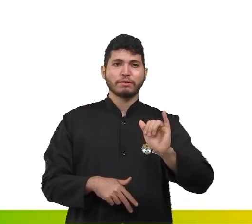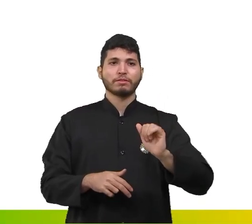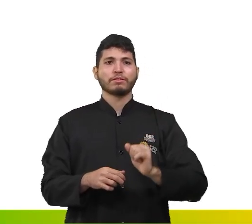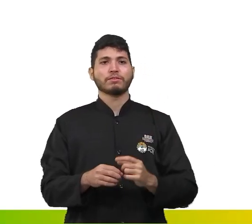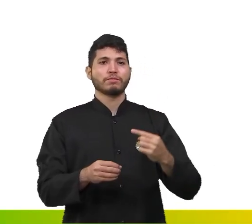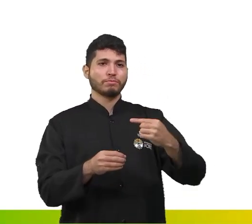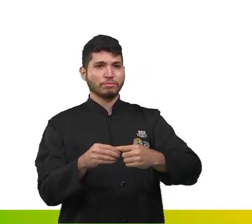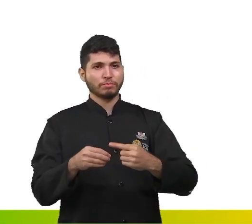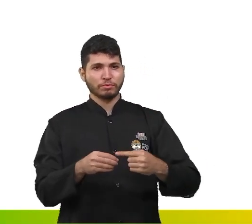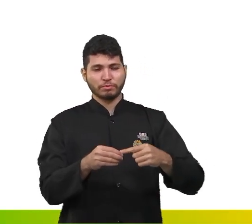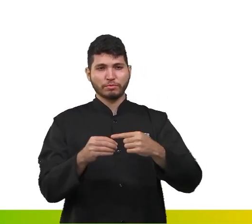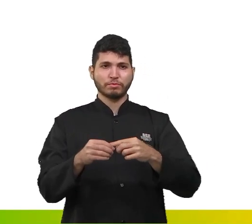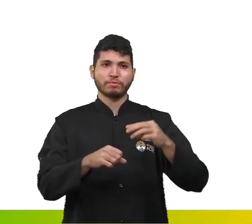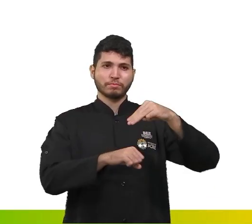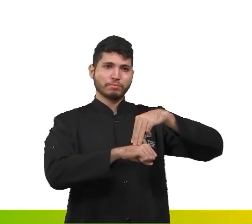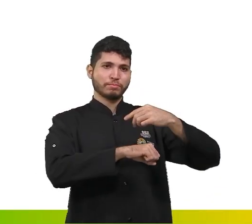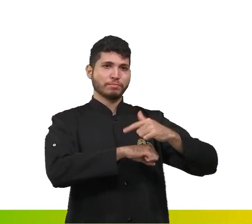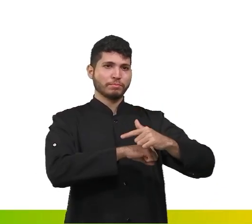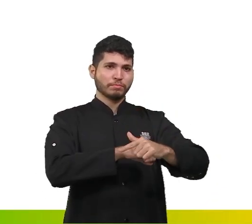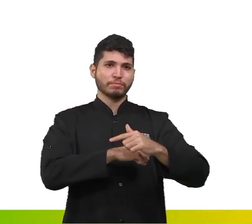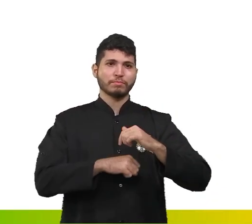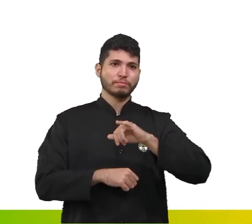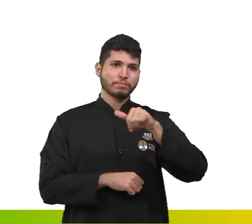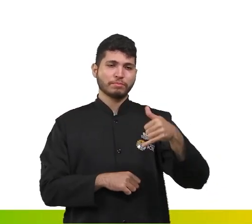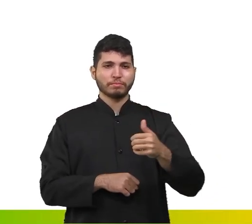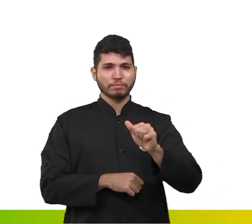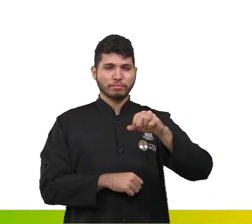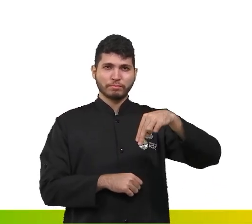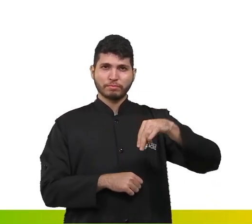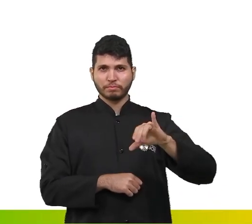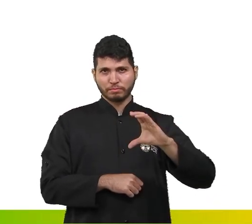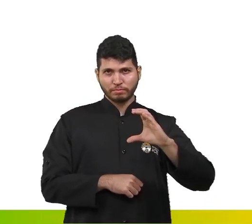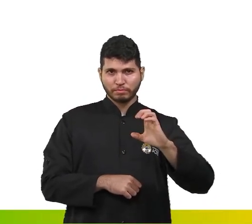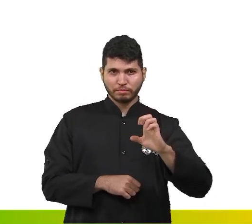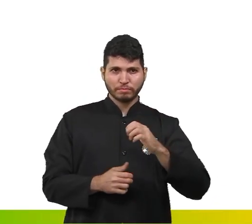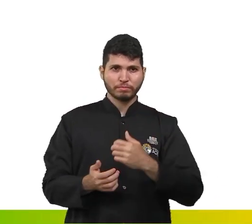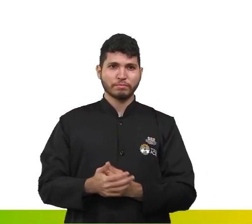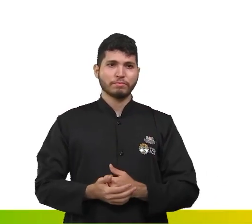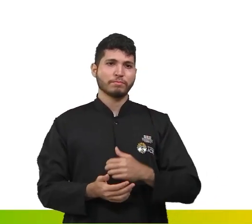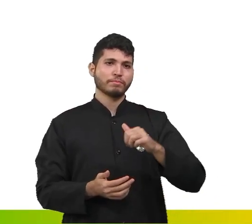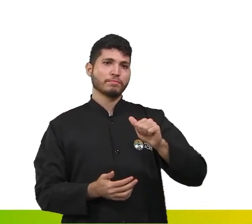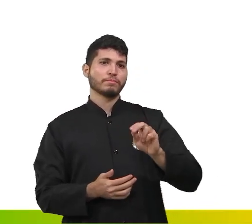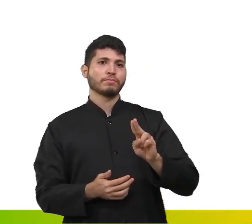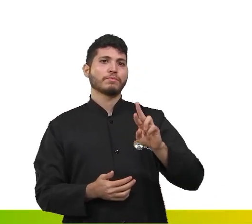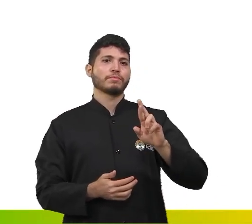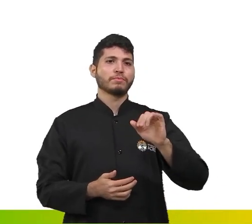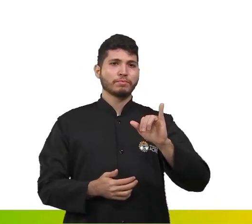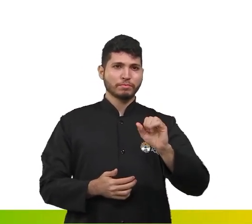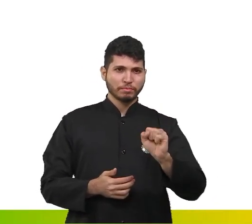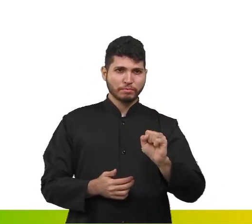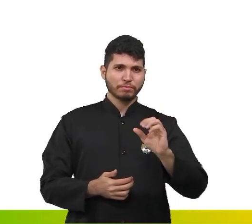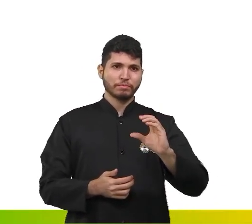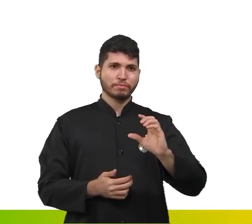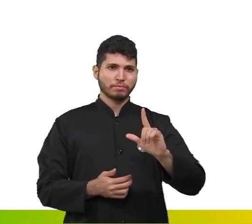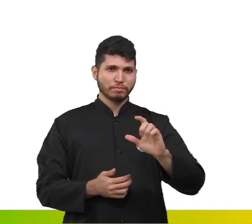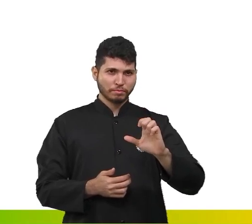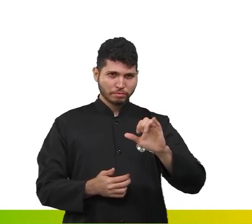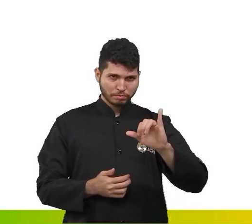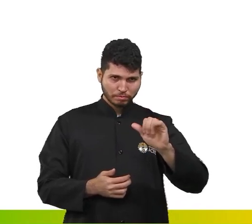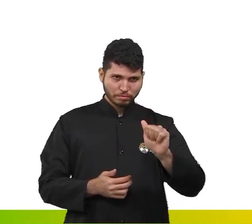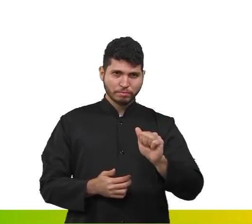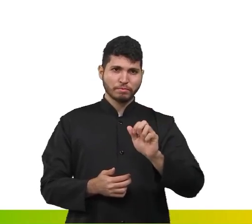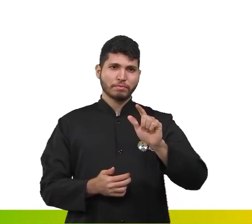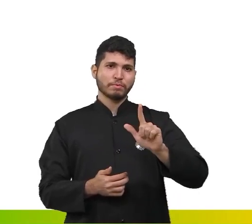e cresci lá. Graziele, Janice, Auriscleia e Luana são os nomes das